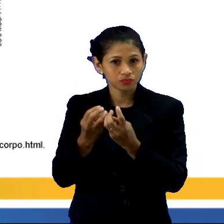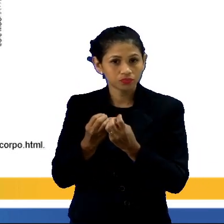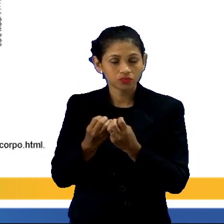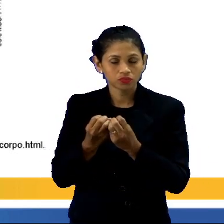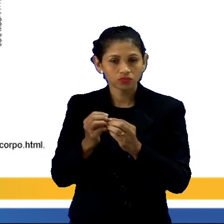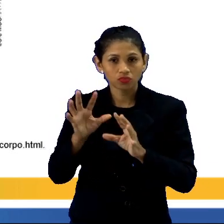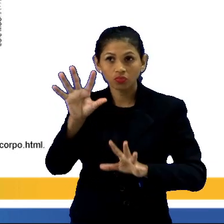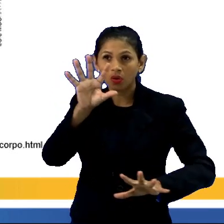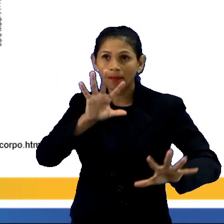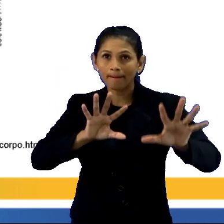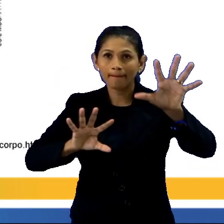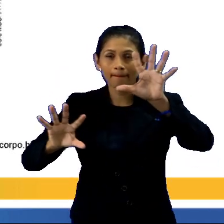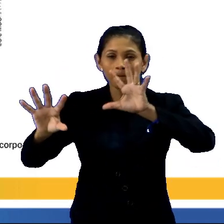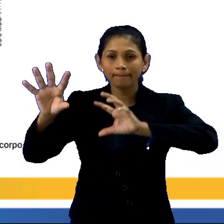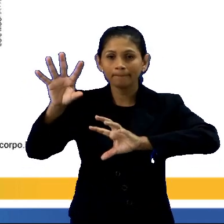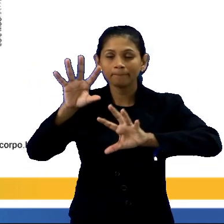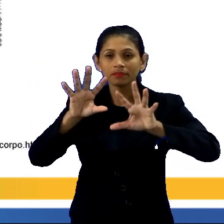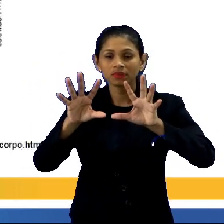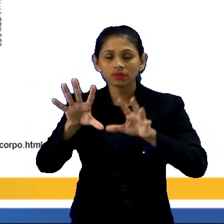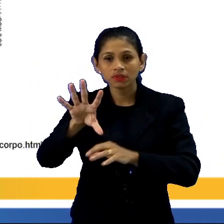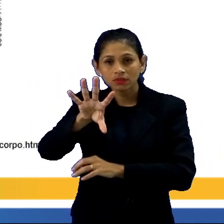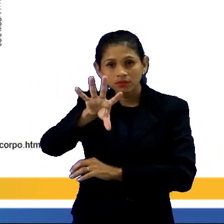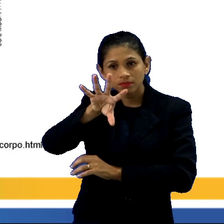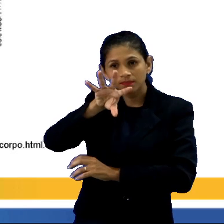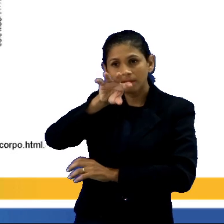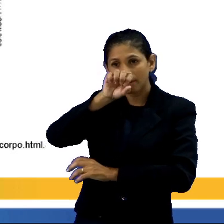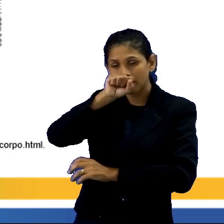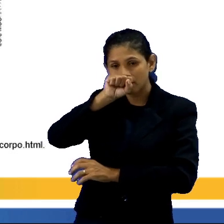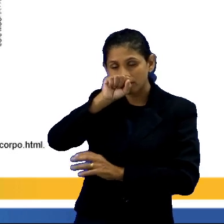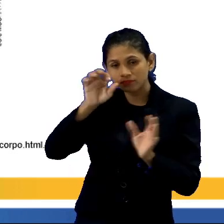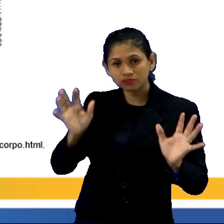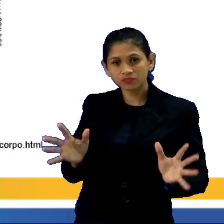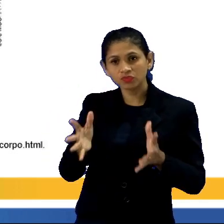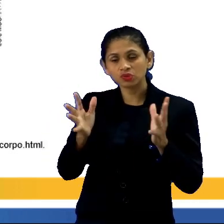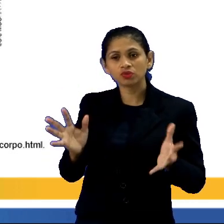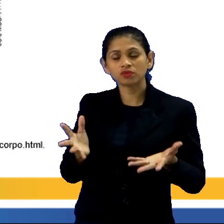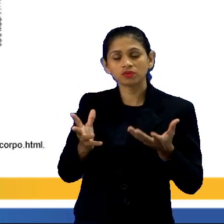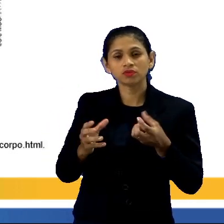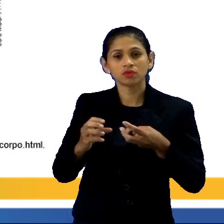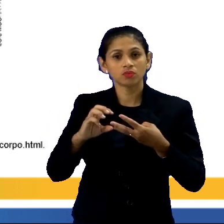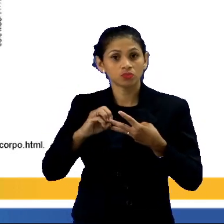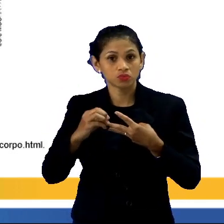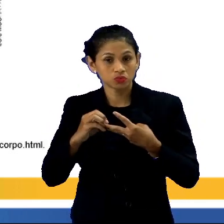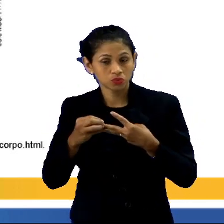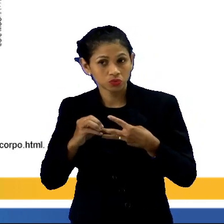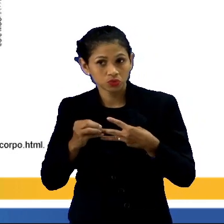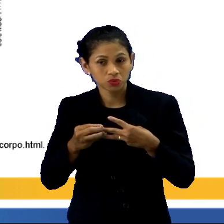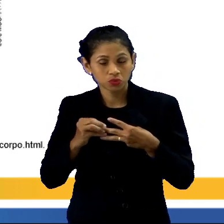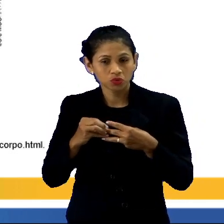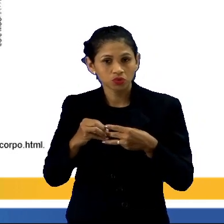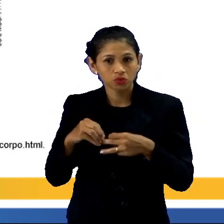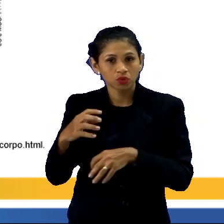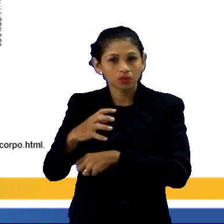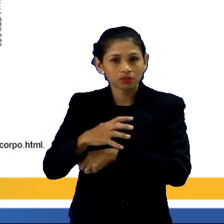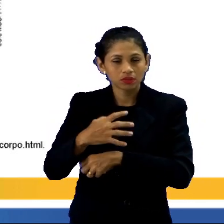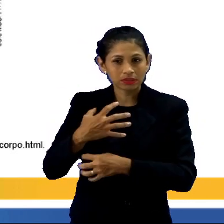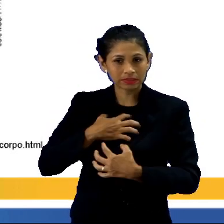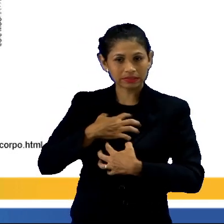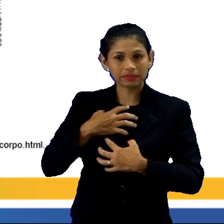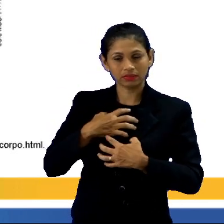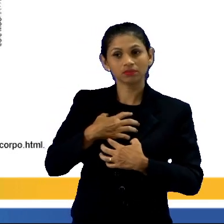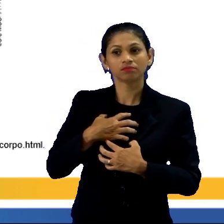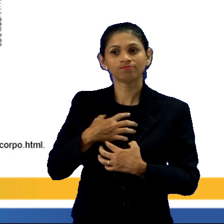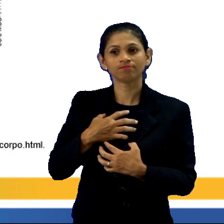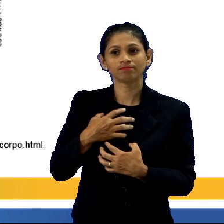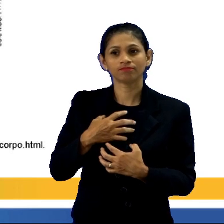chegam às cavidades nasais, as nossas narinas, e estimulam células sensitivas que são chamadas de receptores olfatórios. E